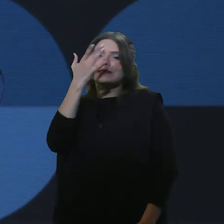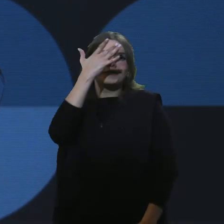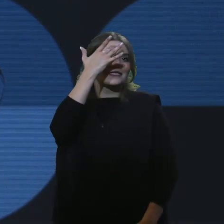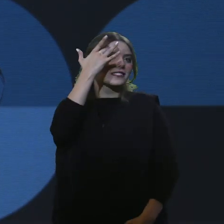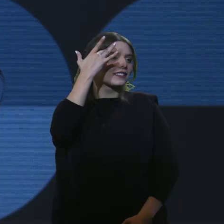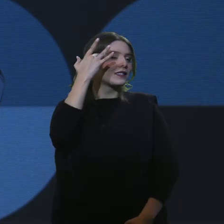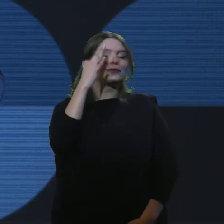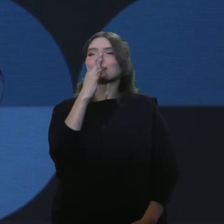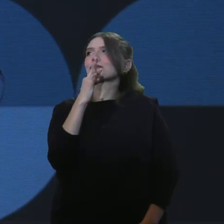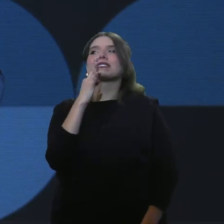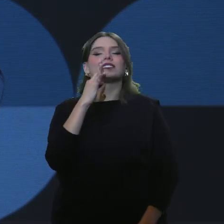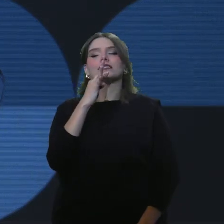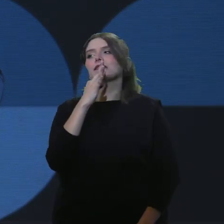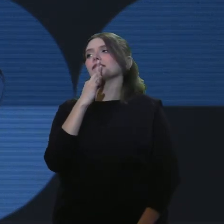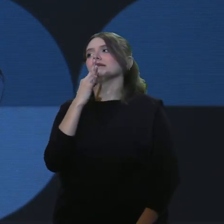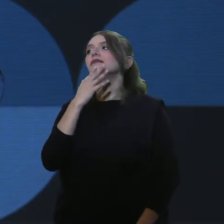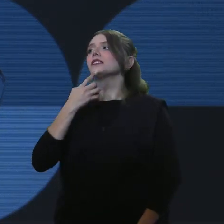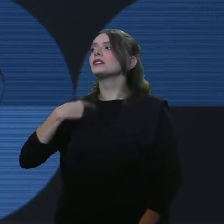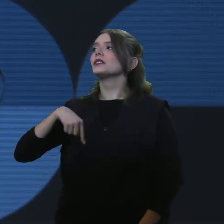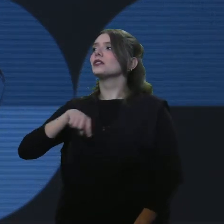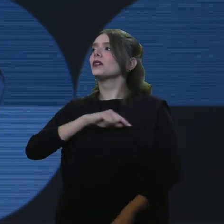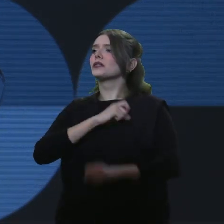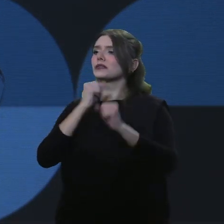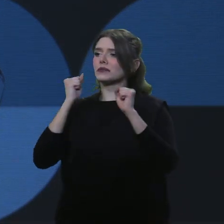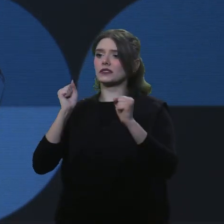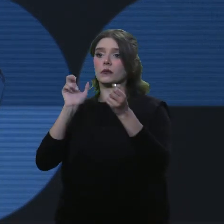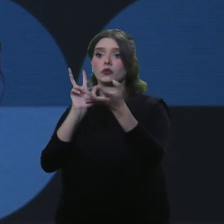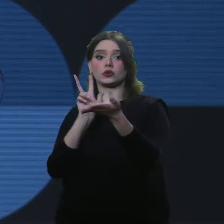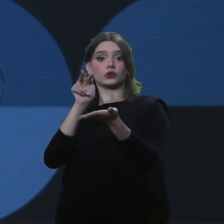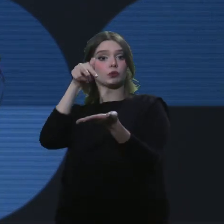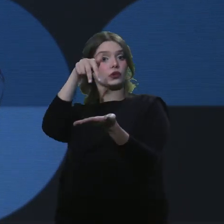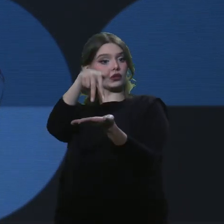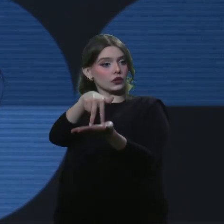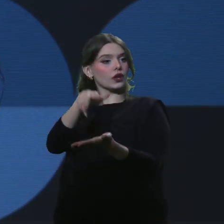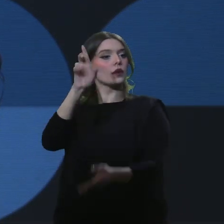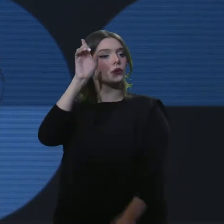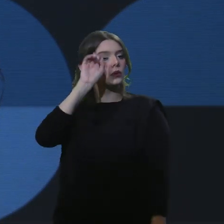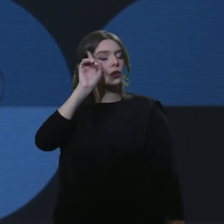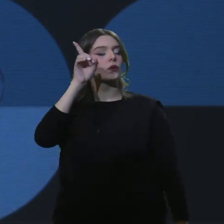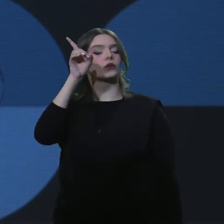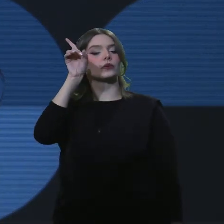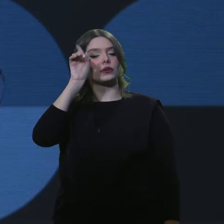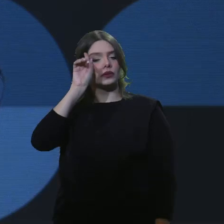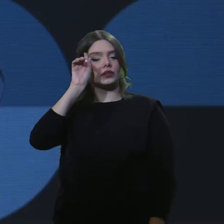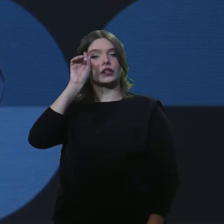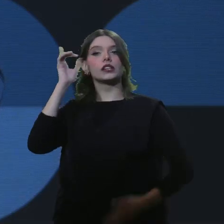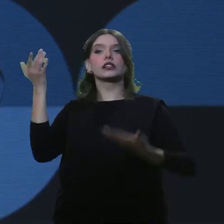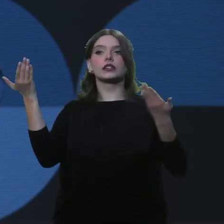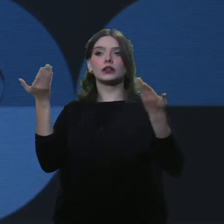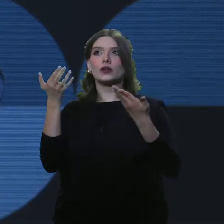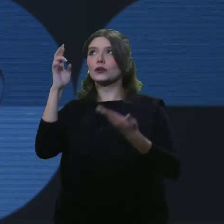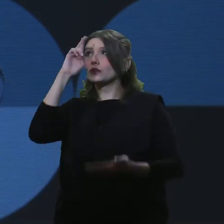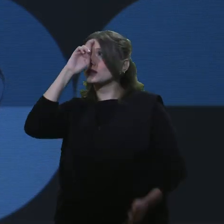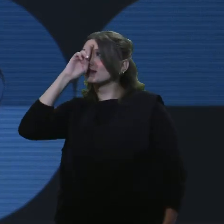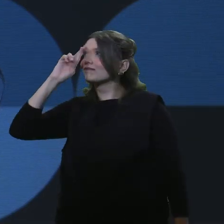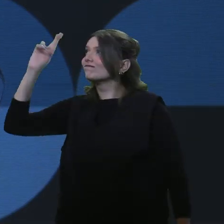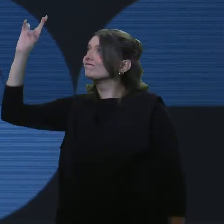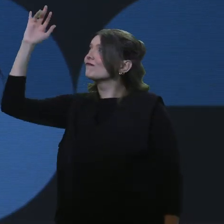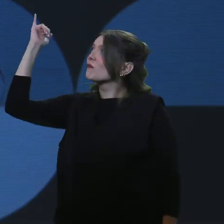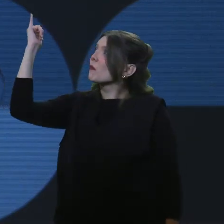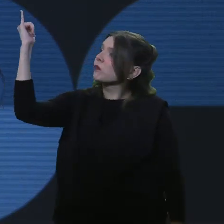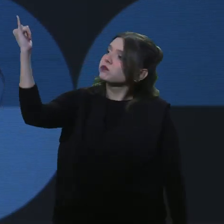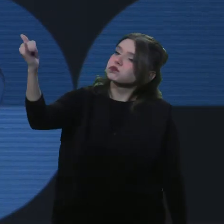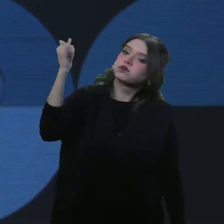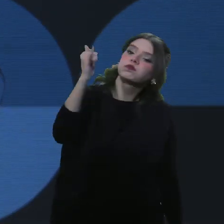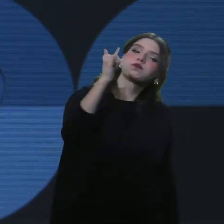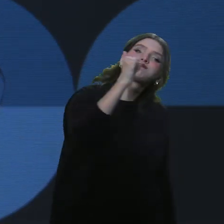Jesus. Pai, que a gente tome as posturas corretas, Jesus. Pai, me cale para que apenas o Senhor fale aqui nessa noite. É o que nós oramos em